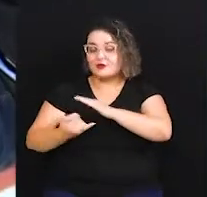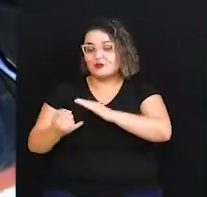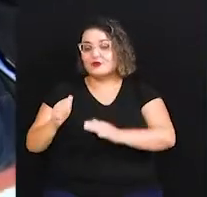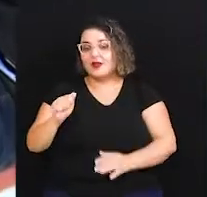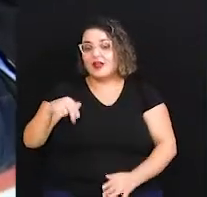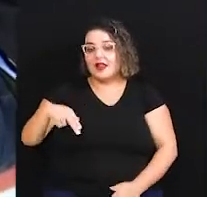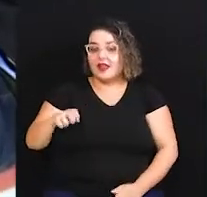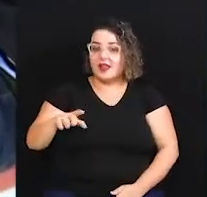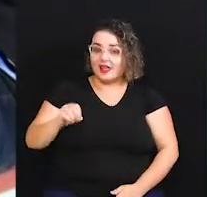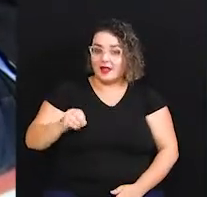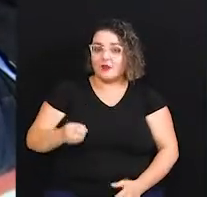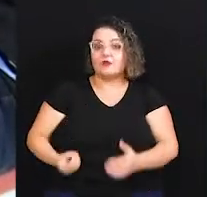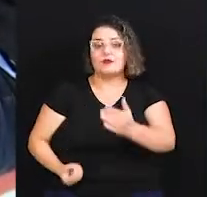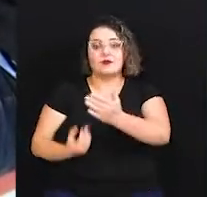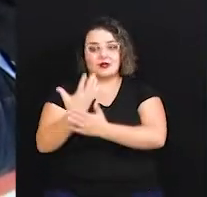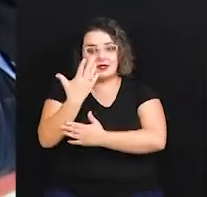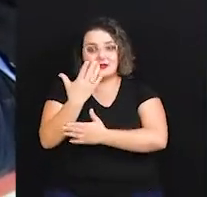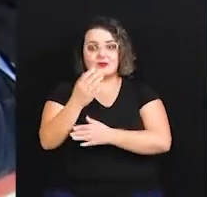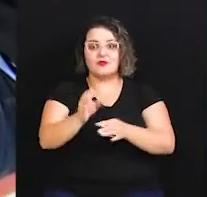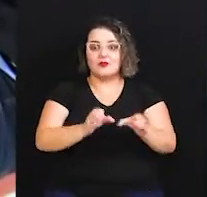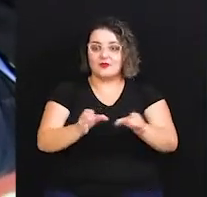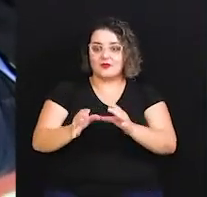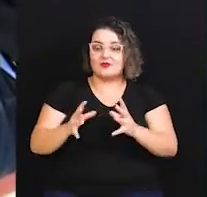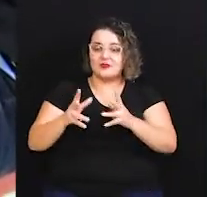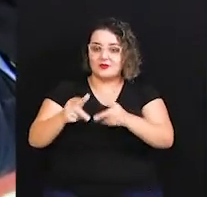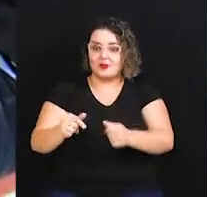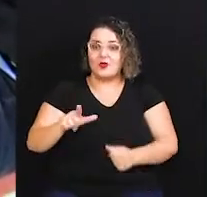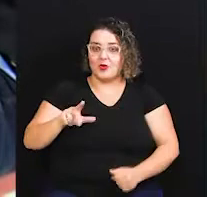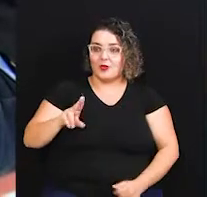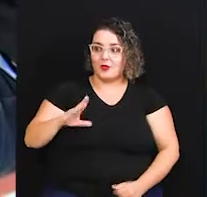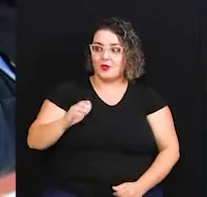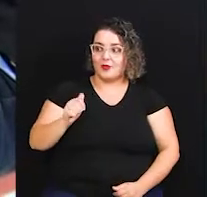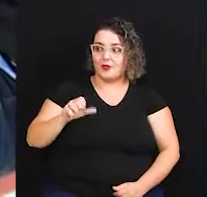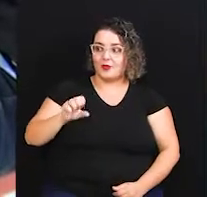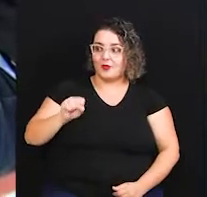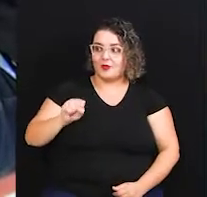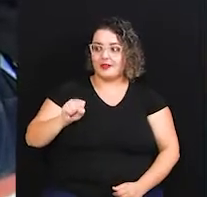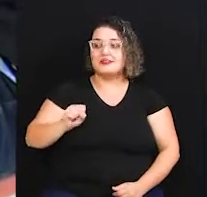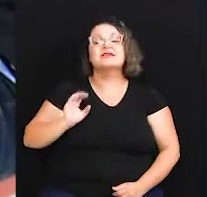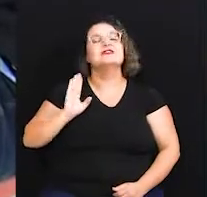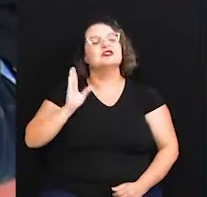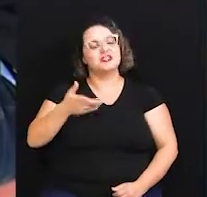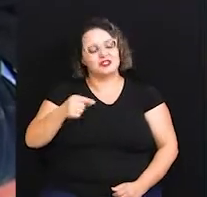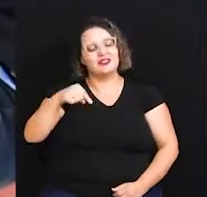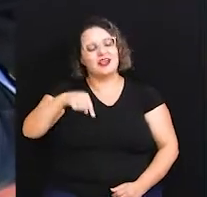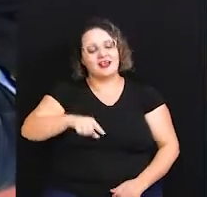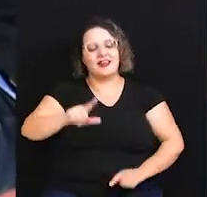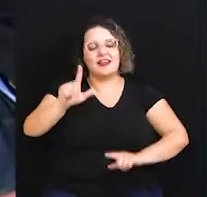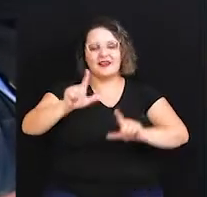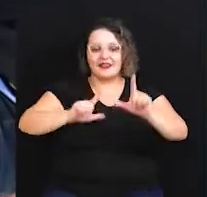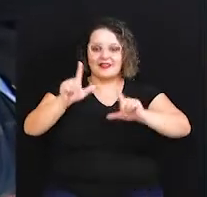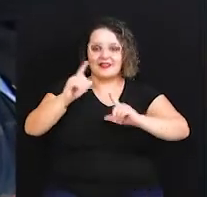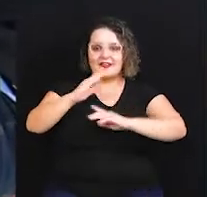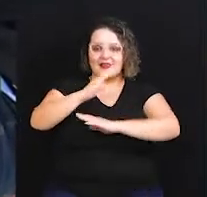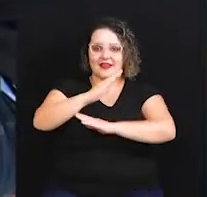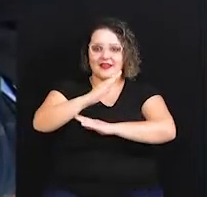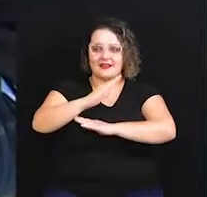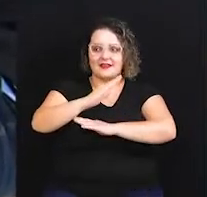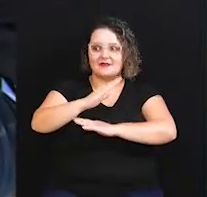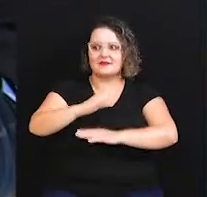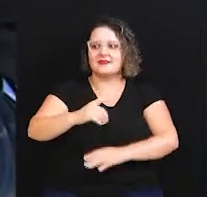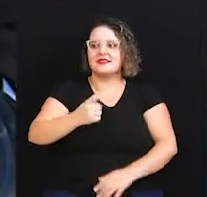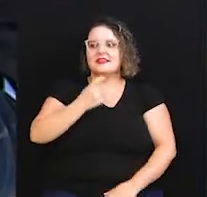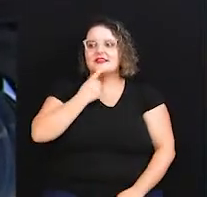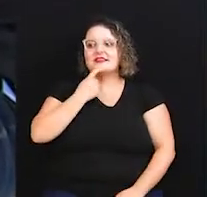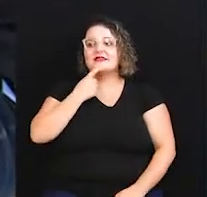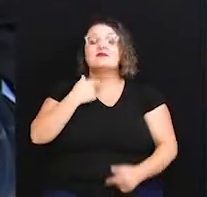o fundador e coordenador geral, Lucas Soares, que já apareceu várias vezes aqui na TV Câmara Campinas, porque quando o trabalho é bem